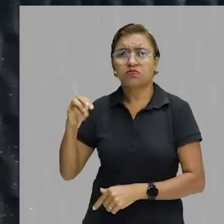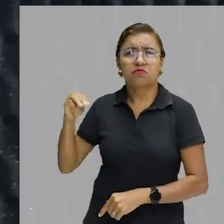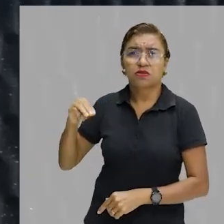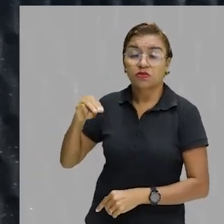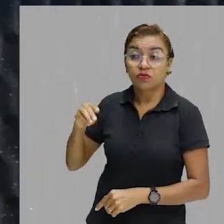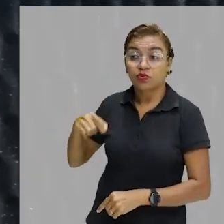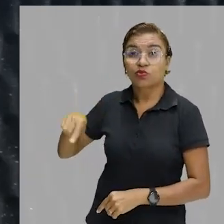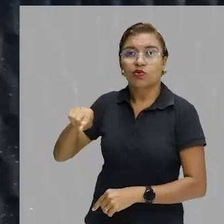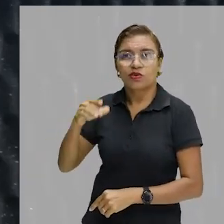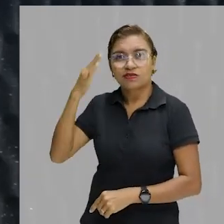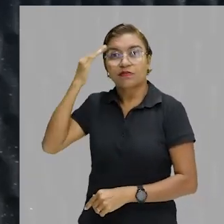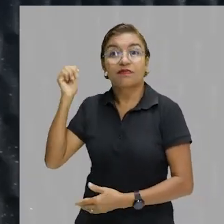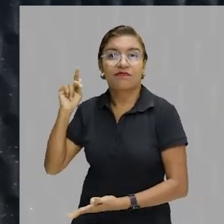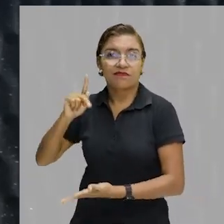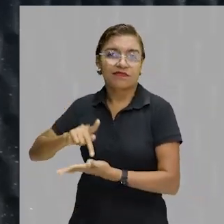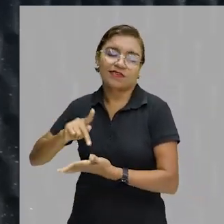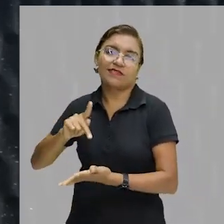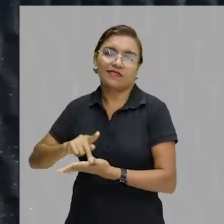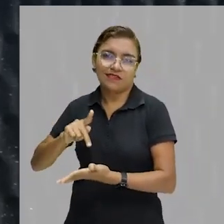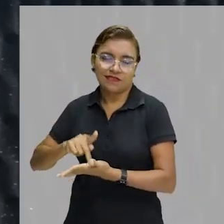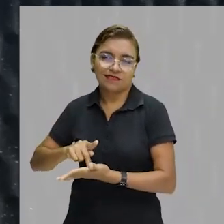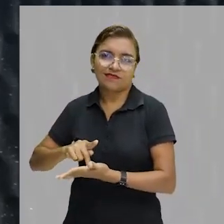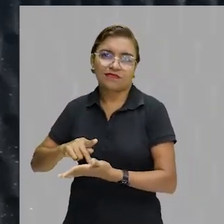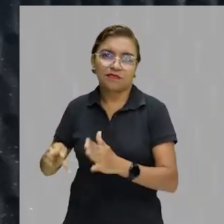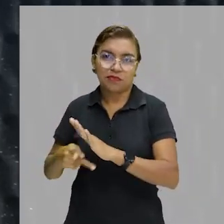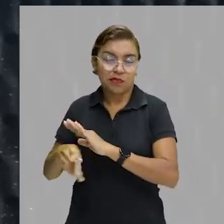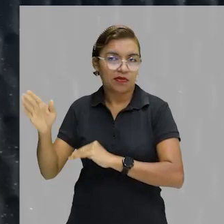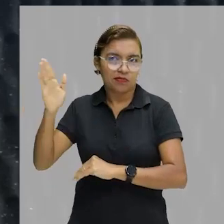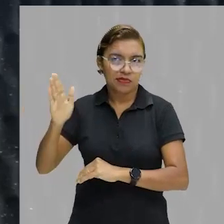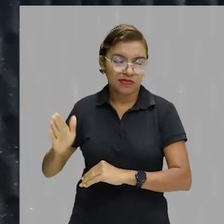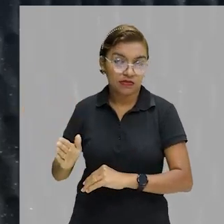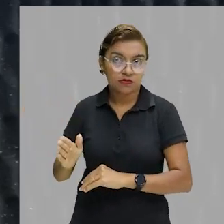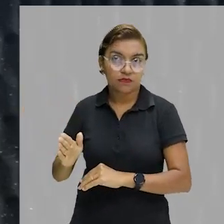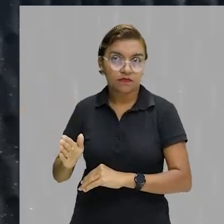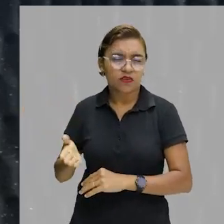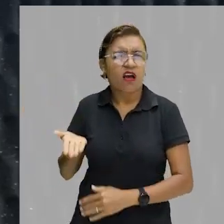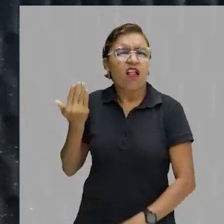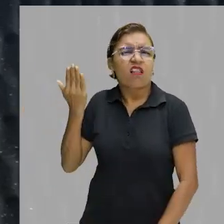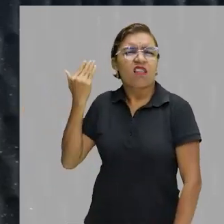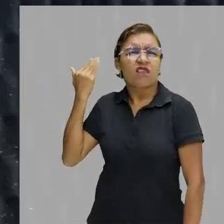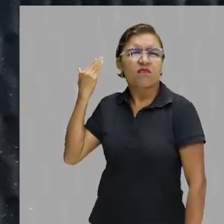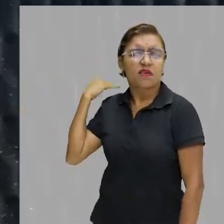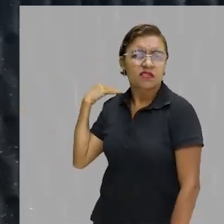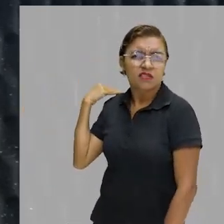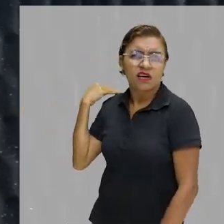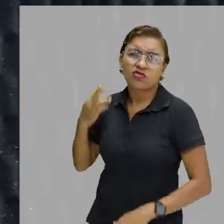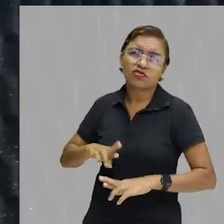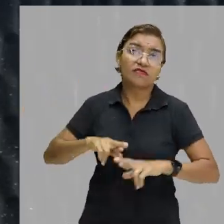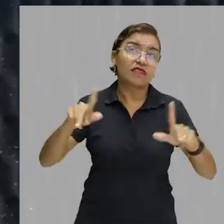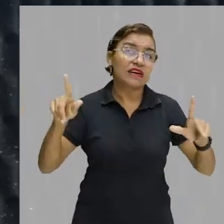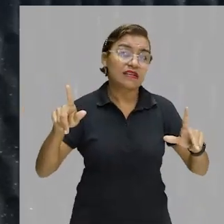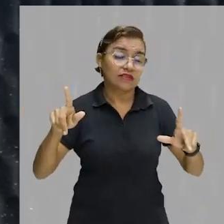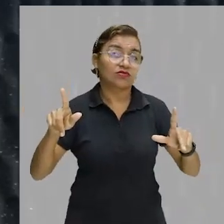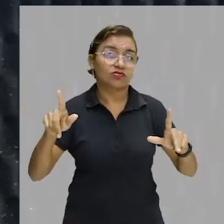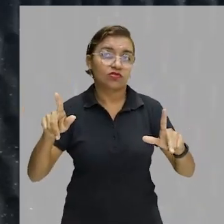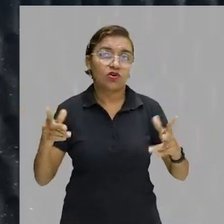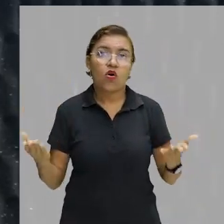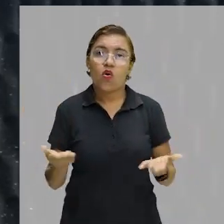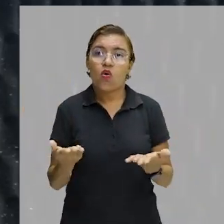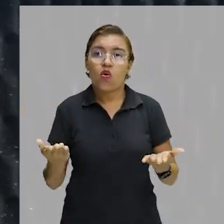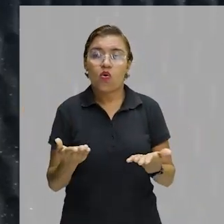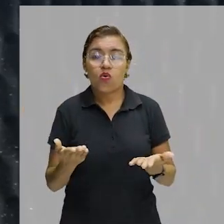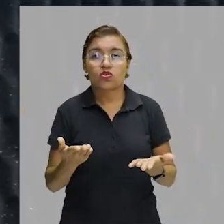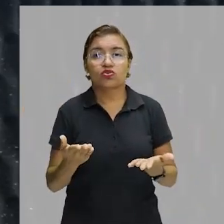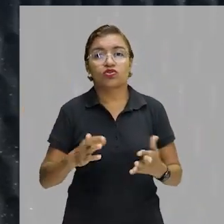aqui com verdade, um fato real. Aqui não, antigamente o mundo ele não era tão globalizado, não estava tão